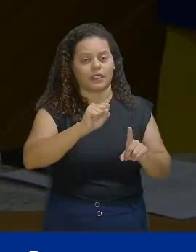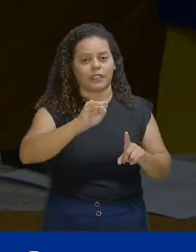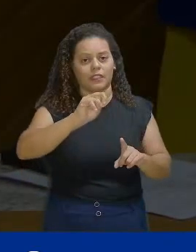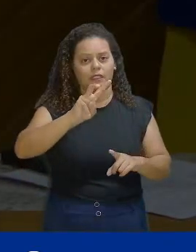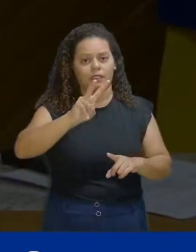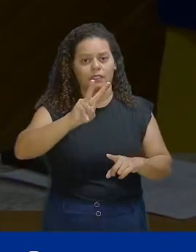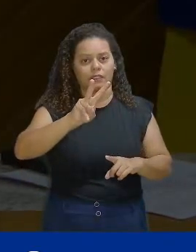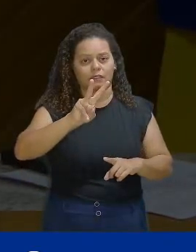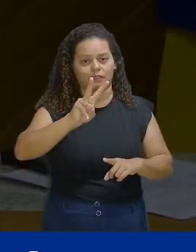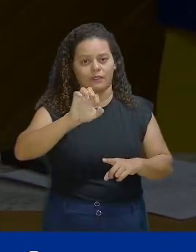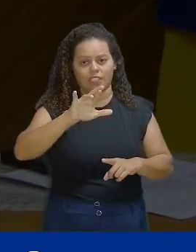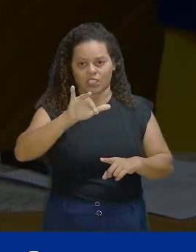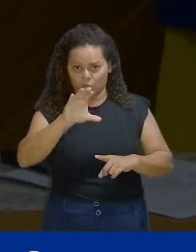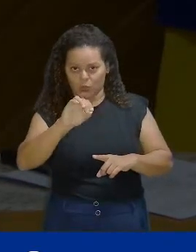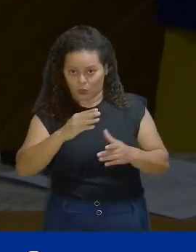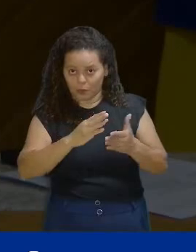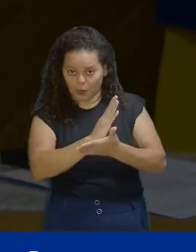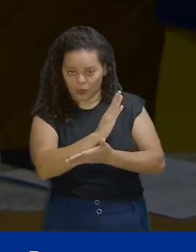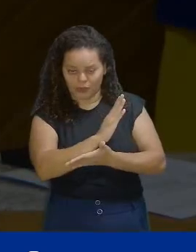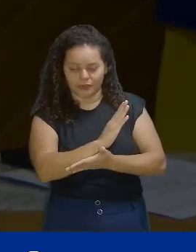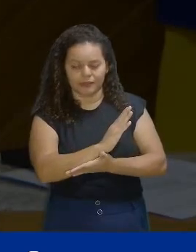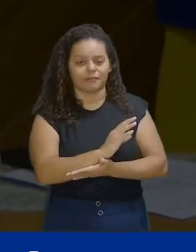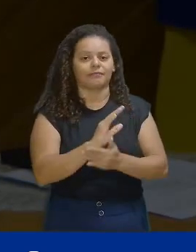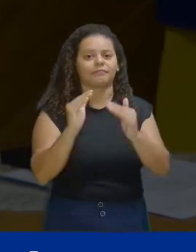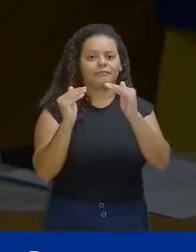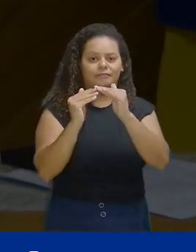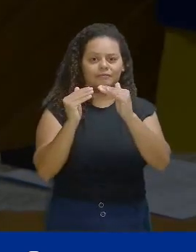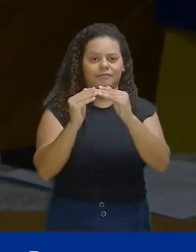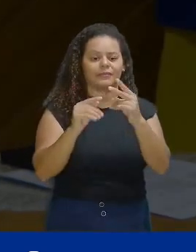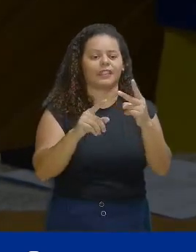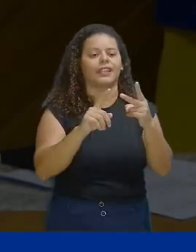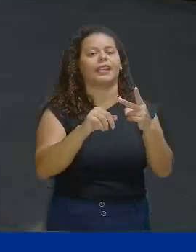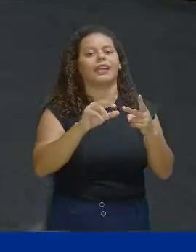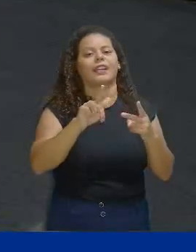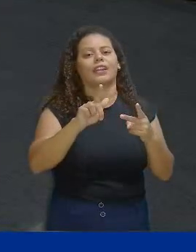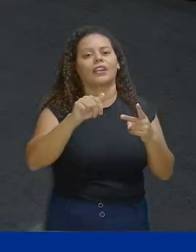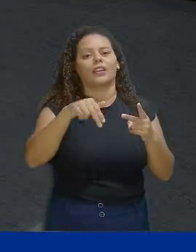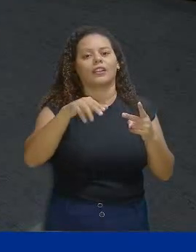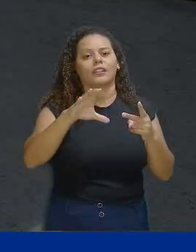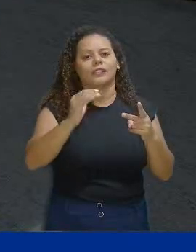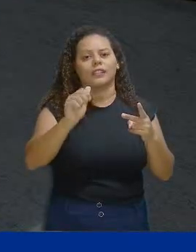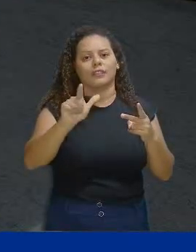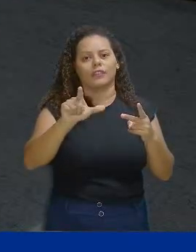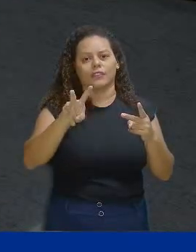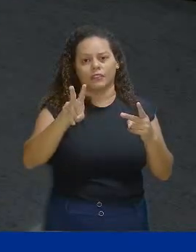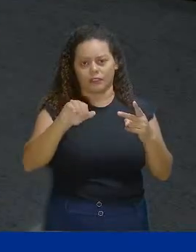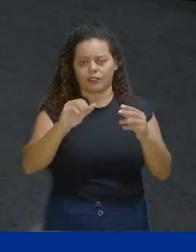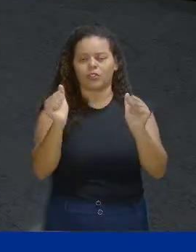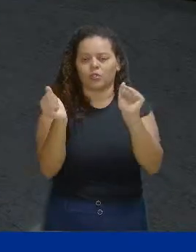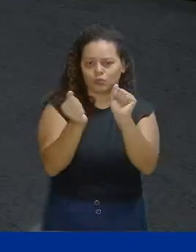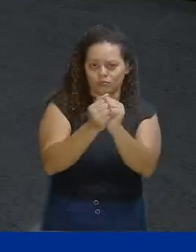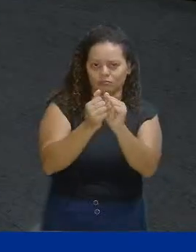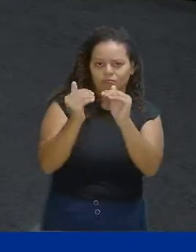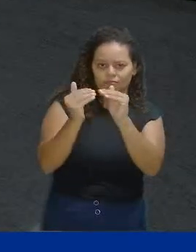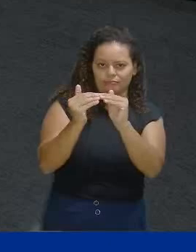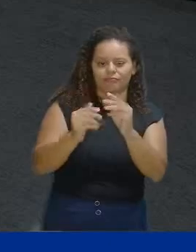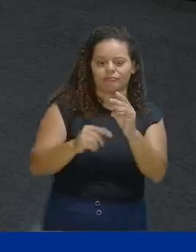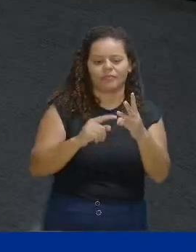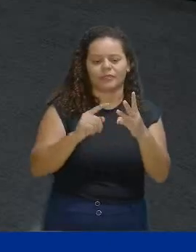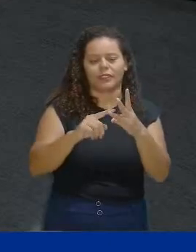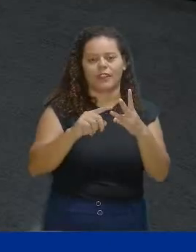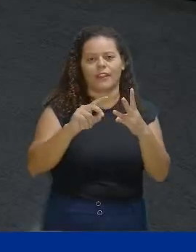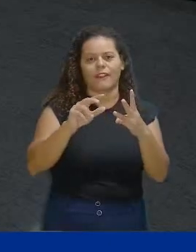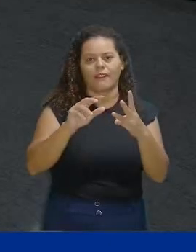como vota. Aprovo, senhor presidente. Juiz Anselmo Gonçalves. Também estou de acordo, senhor presidente. Juiz Carlos